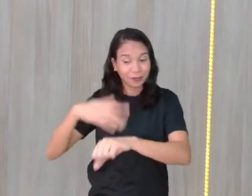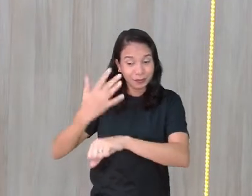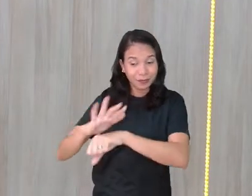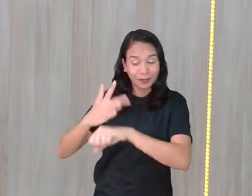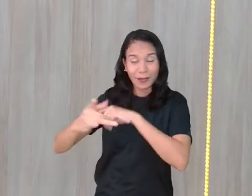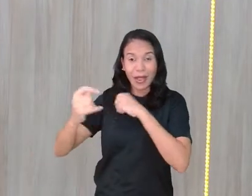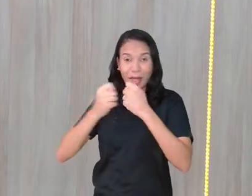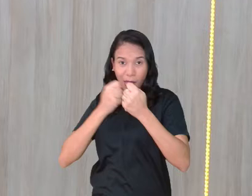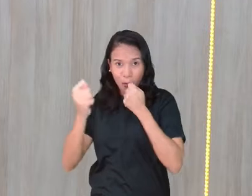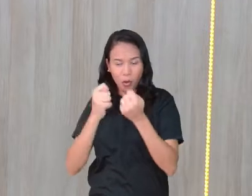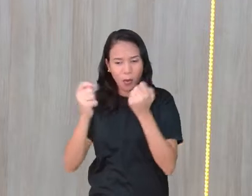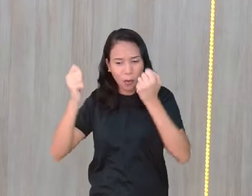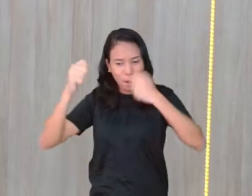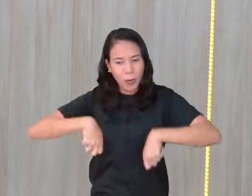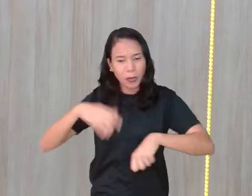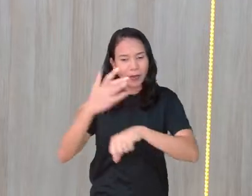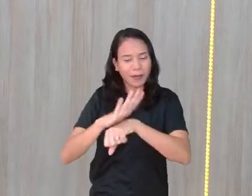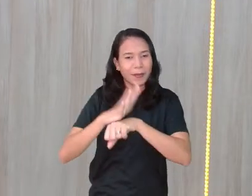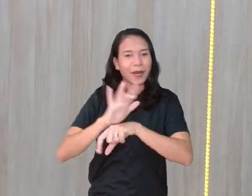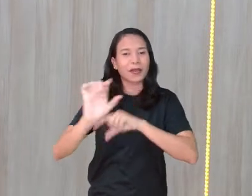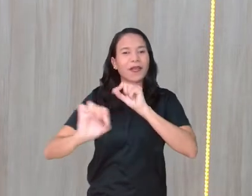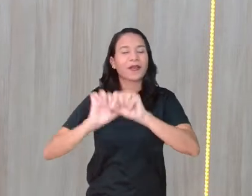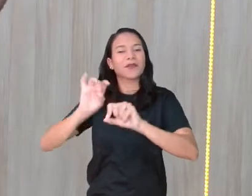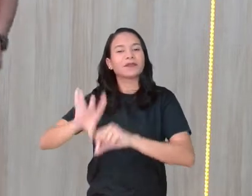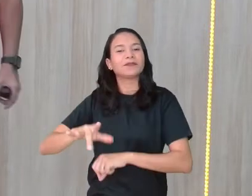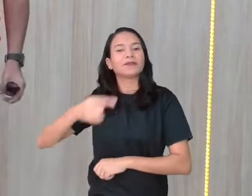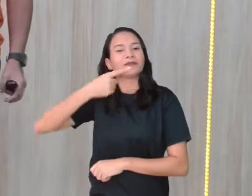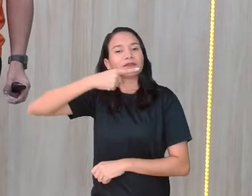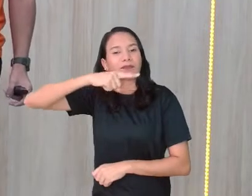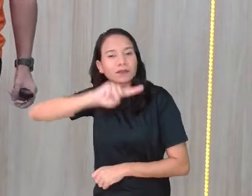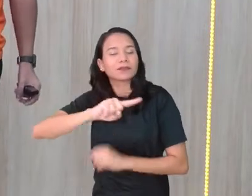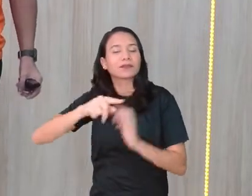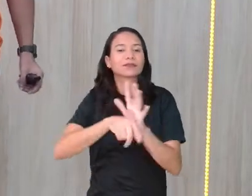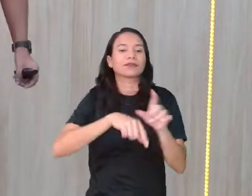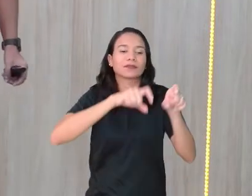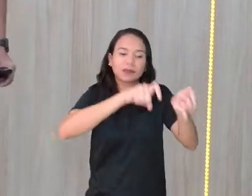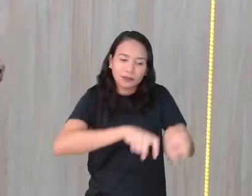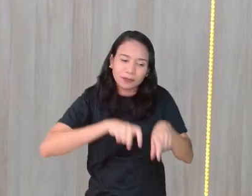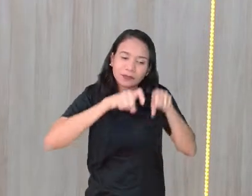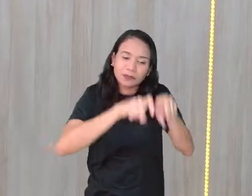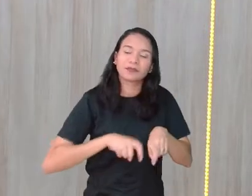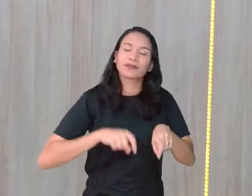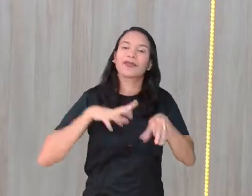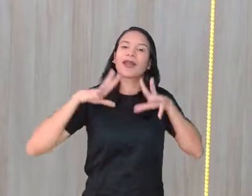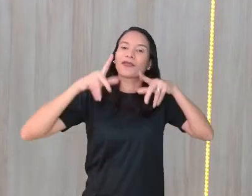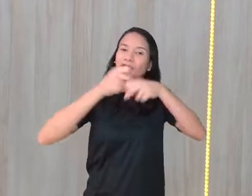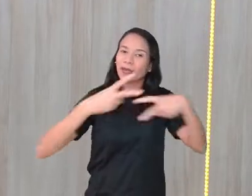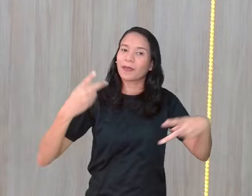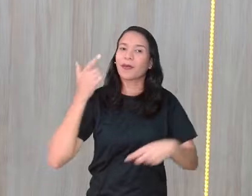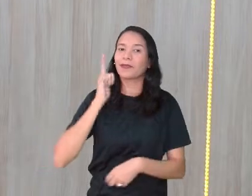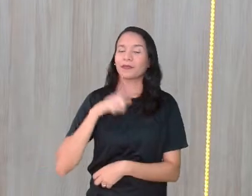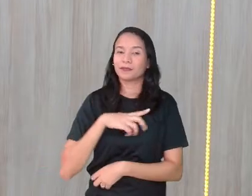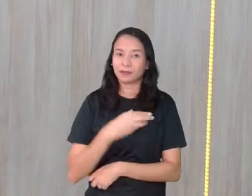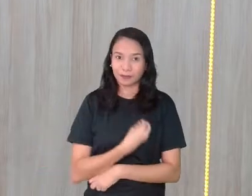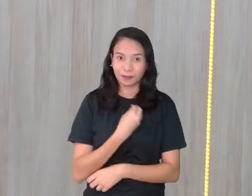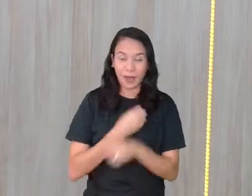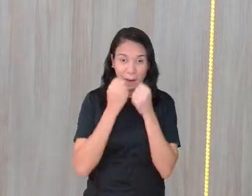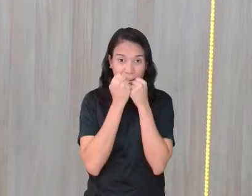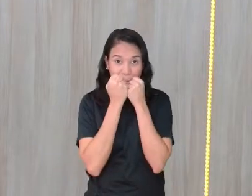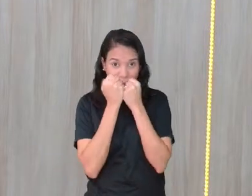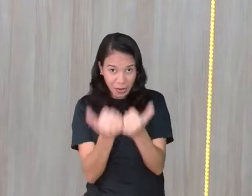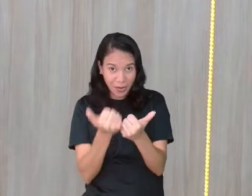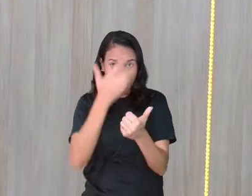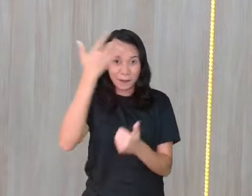era possível, viável nesse período era justamente a atividade pecuária, porque os animais conseguiam sobreviver.